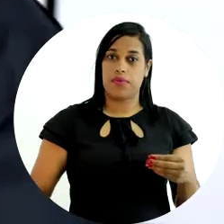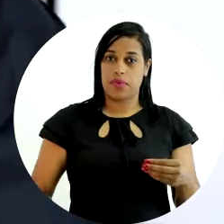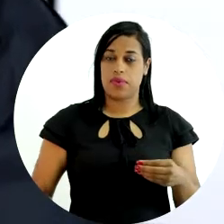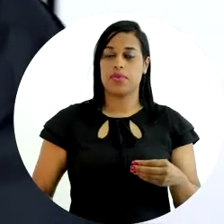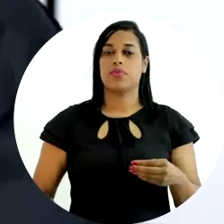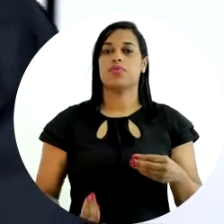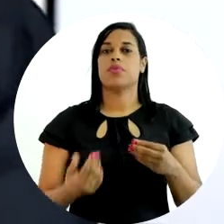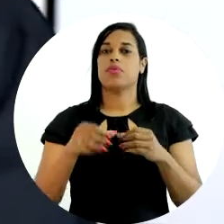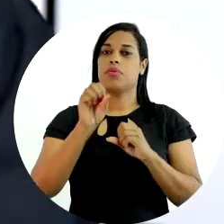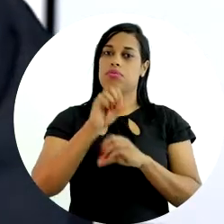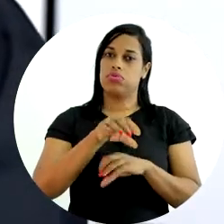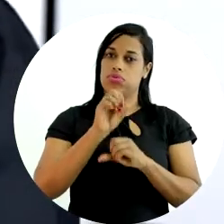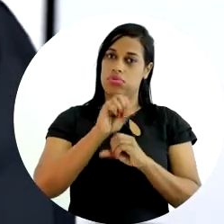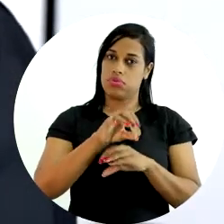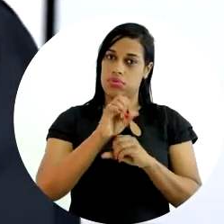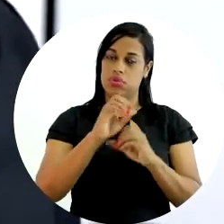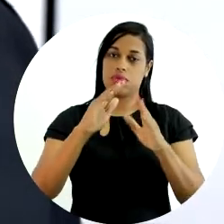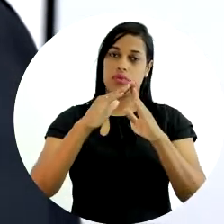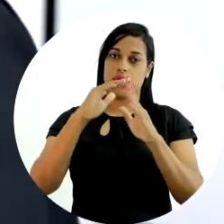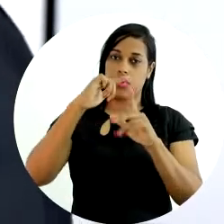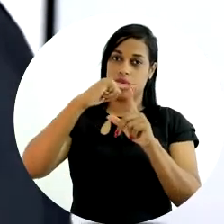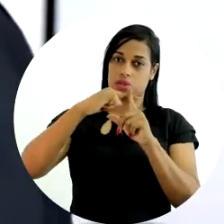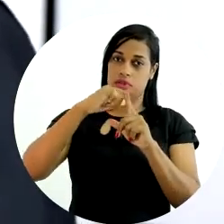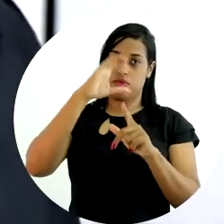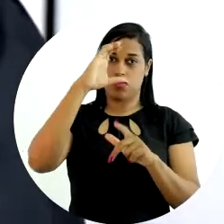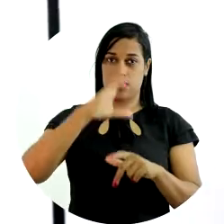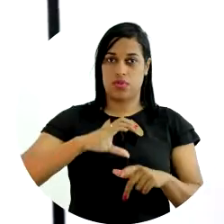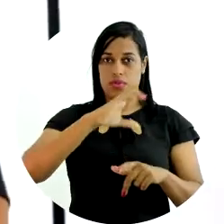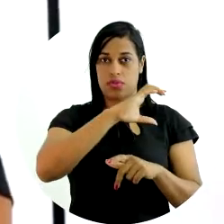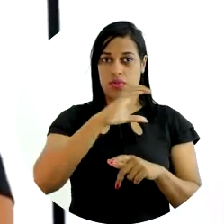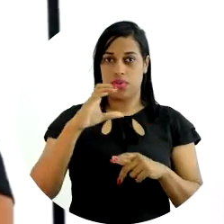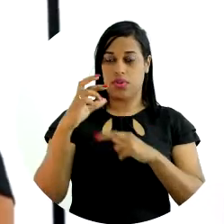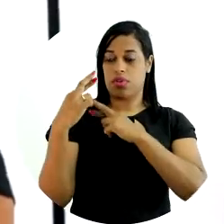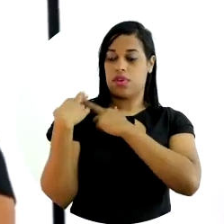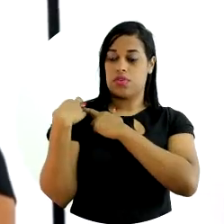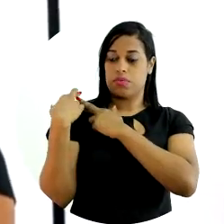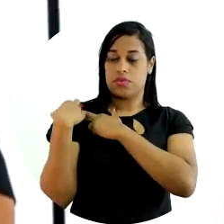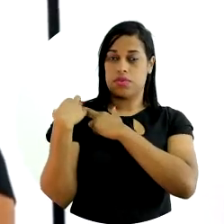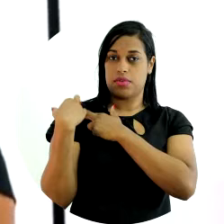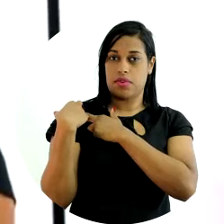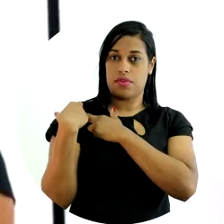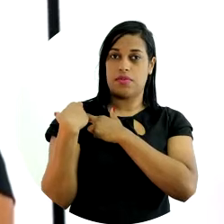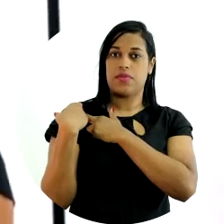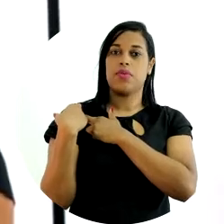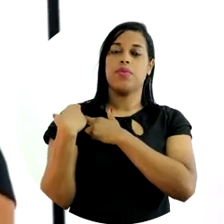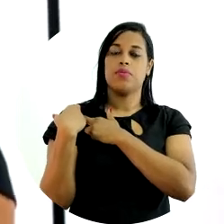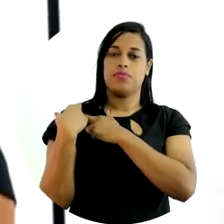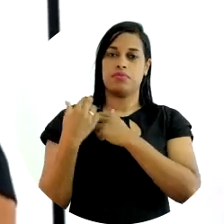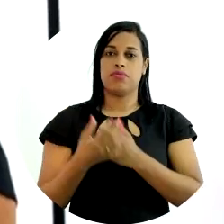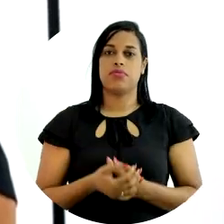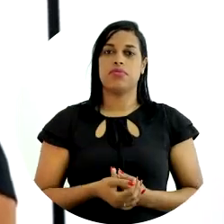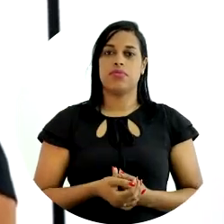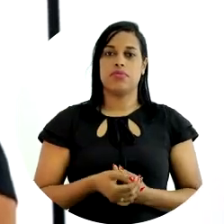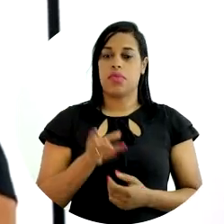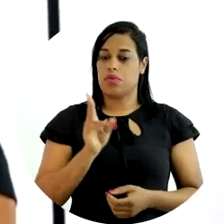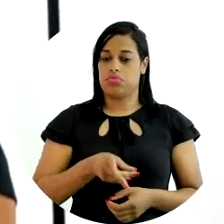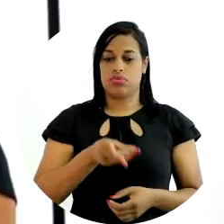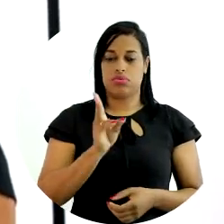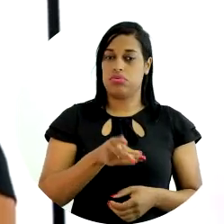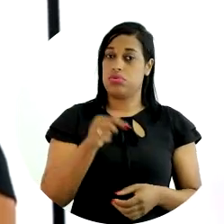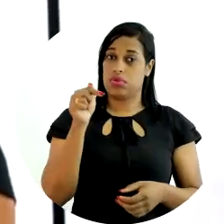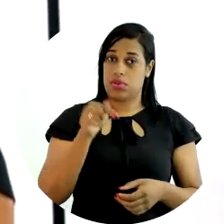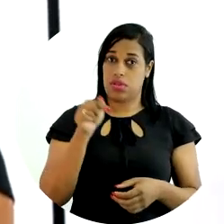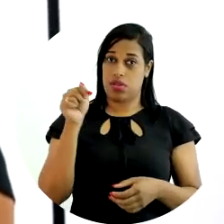o governo financiava a educação e a Igreja Católica era responsável pela sua execução.